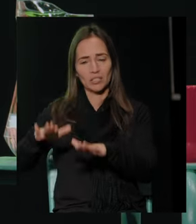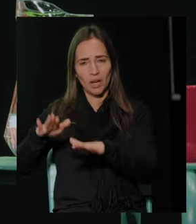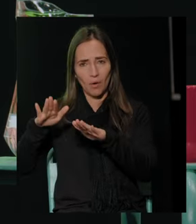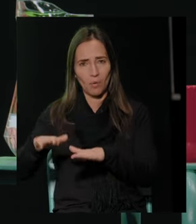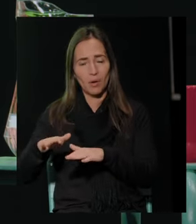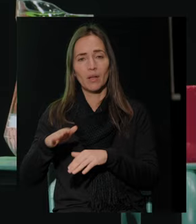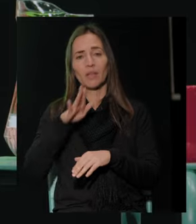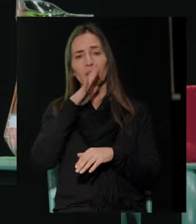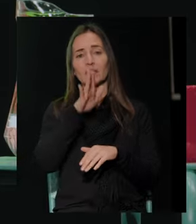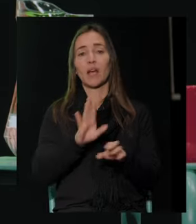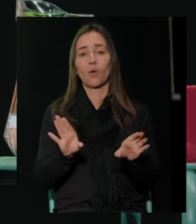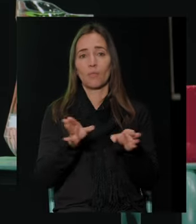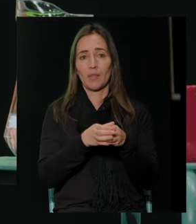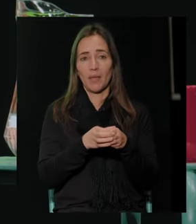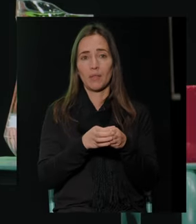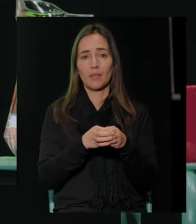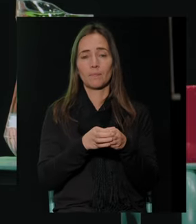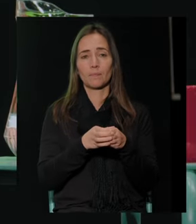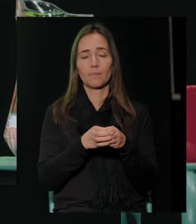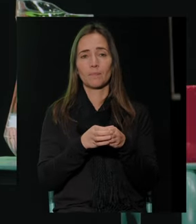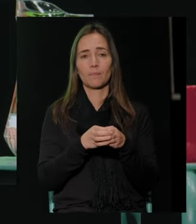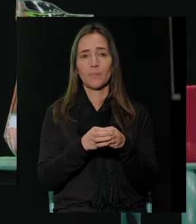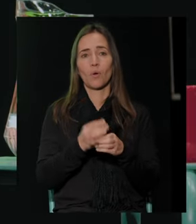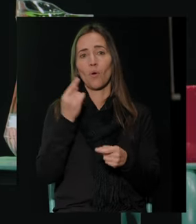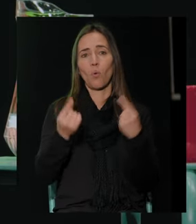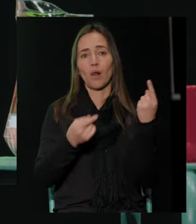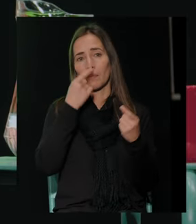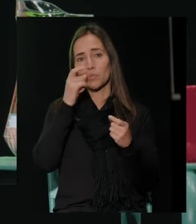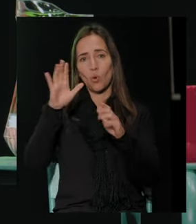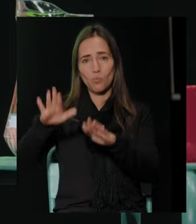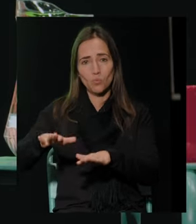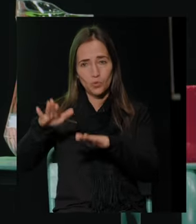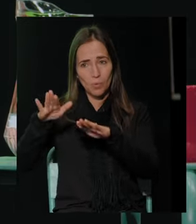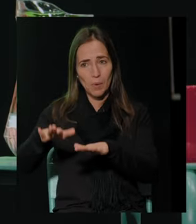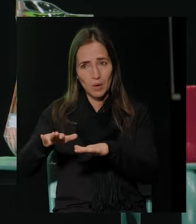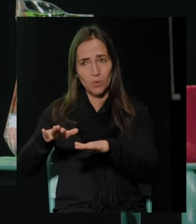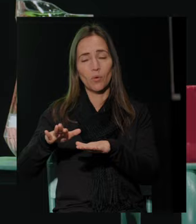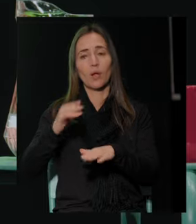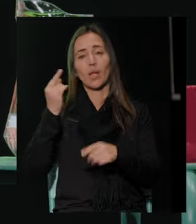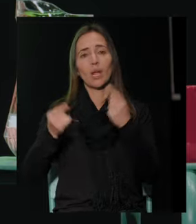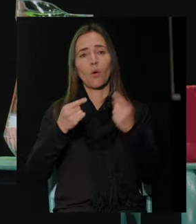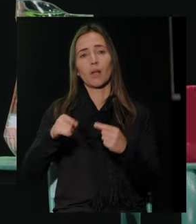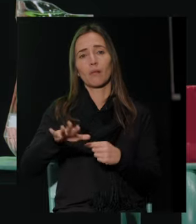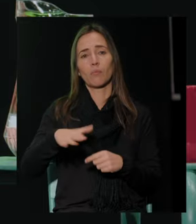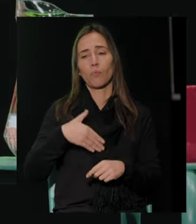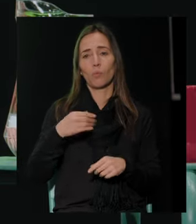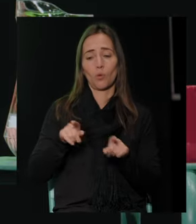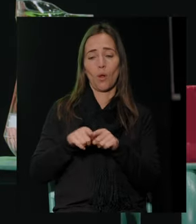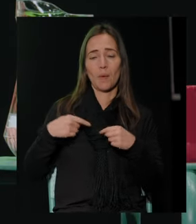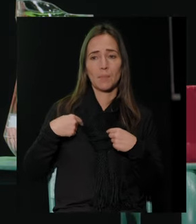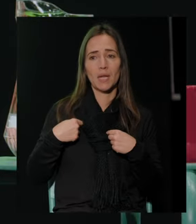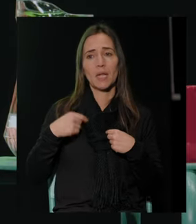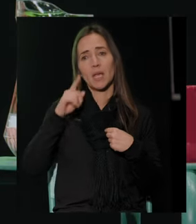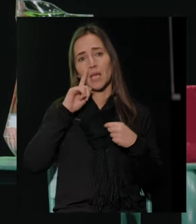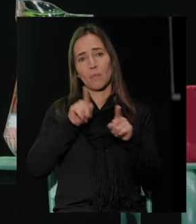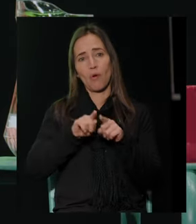De comunidade, que é literalmente a comunidade, em que basicamente qualquer muçulmano, mas no cristianismo é exatamente a mesma coisa, em qualquer parte do mundo, é igual a mim, é meu irmão, somos